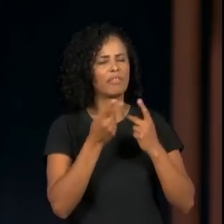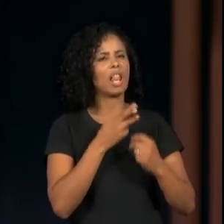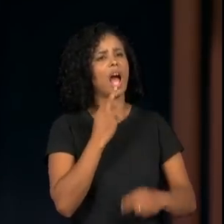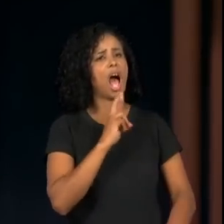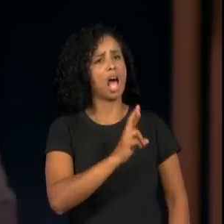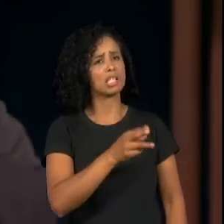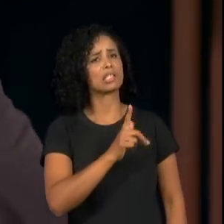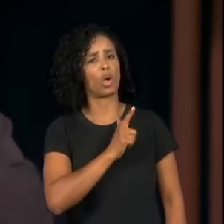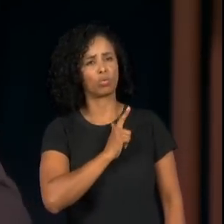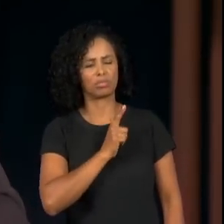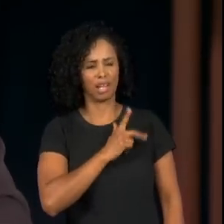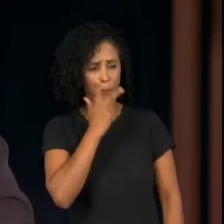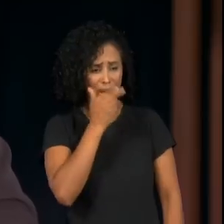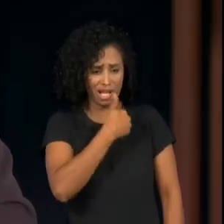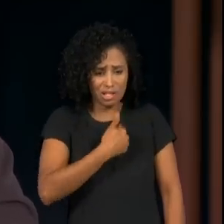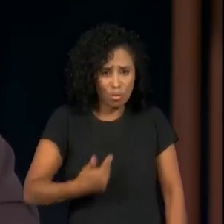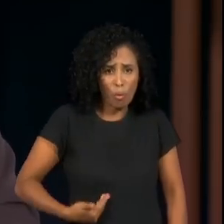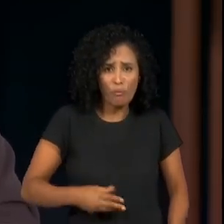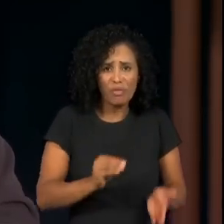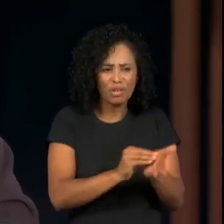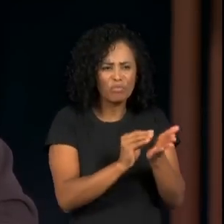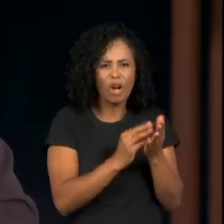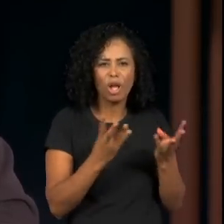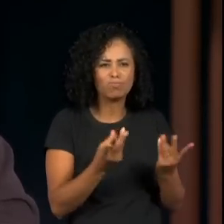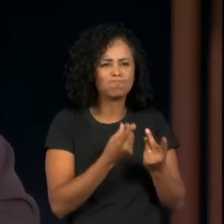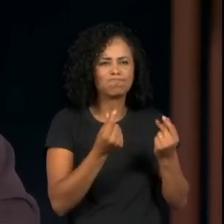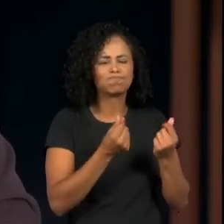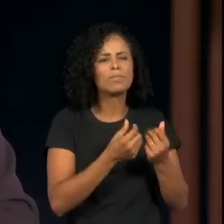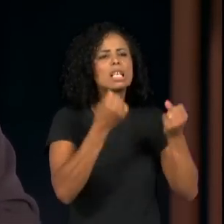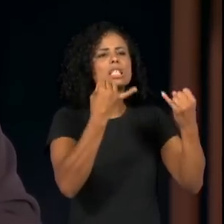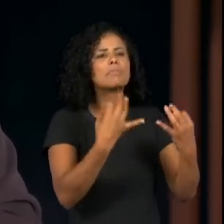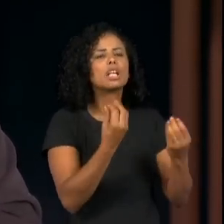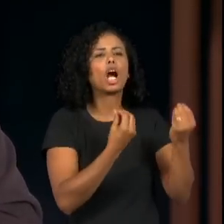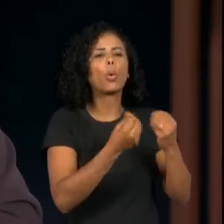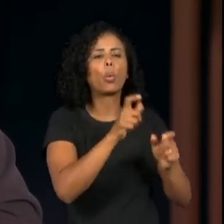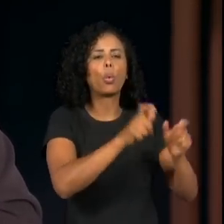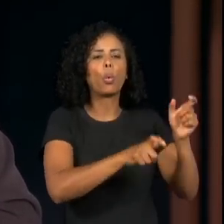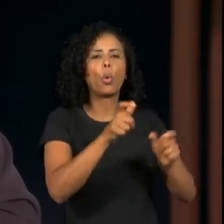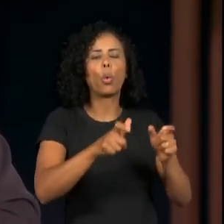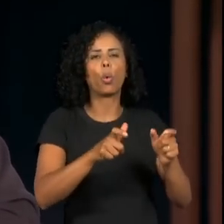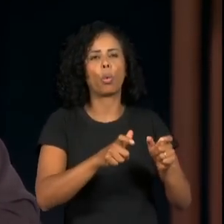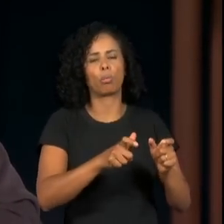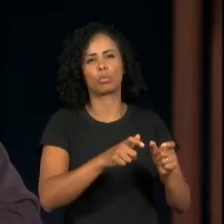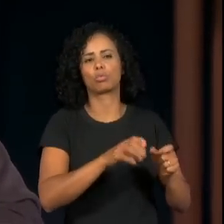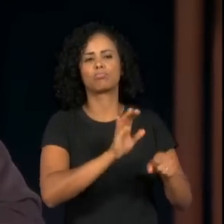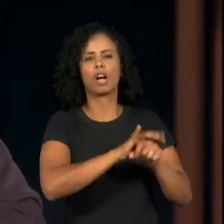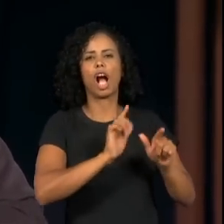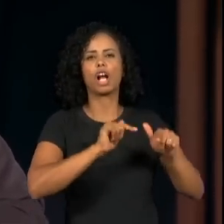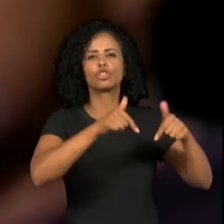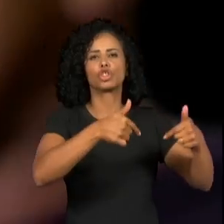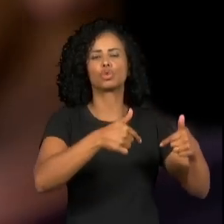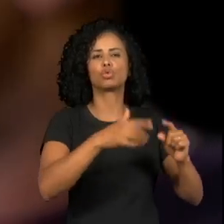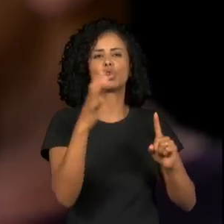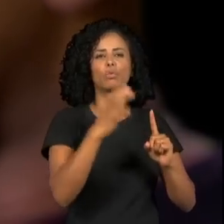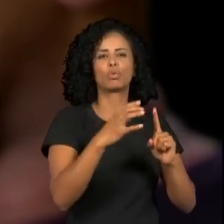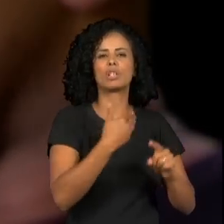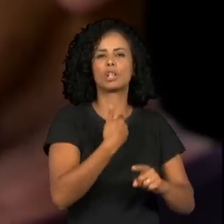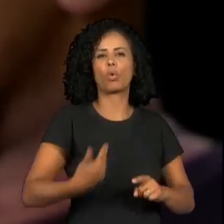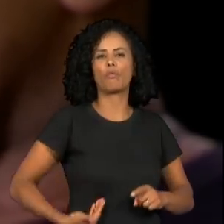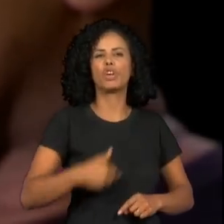desgoverno. Eu queria que você falasse da gente, do povo. Qual é a nossa parte nesse desgoverno? Cara, acho